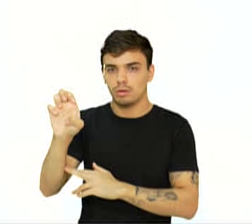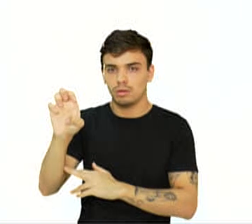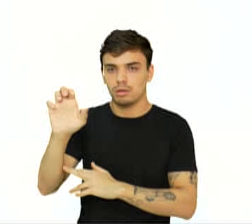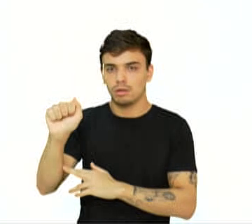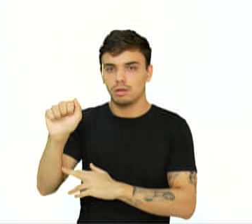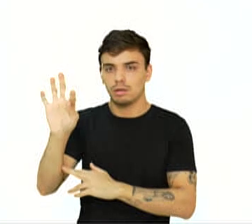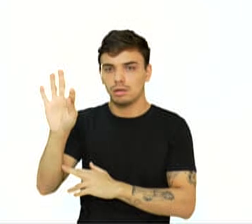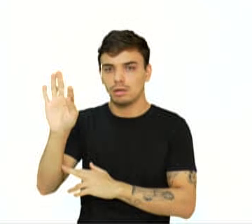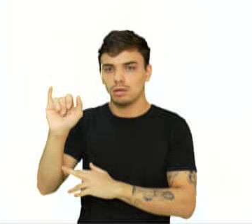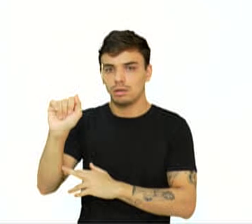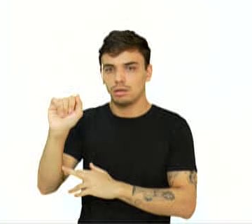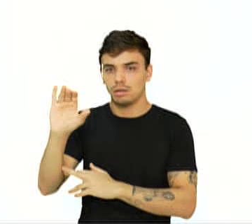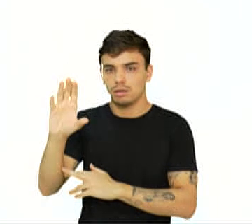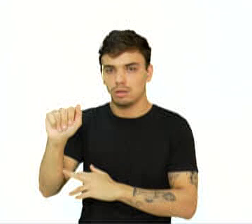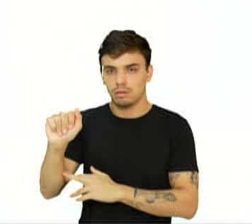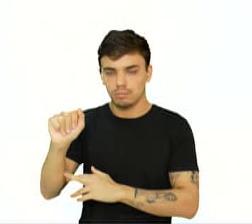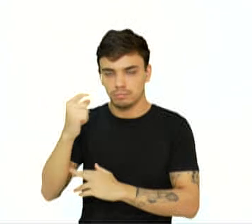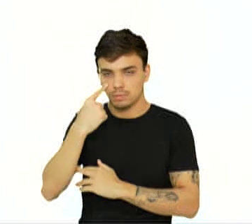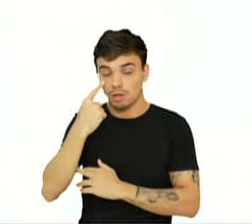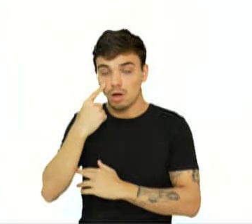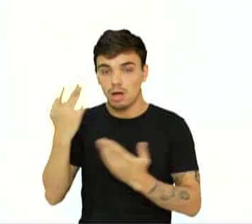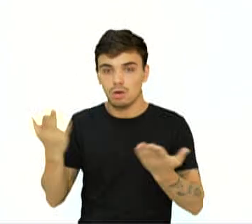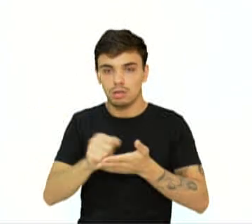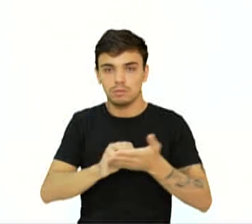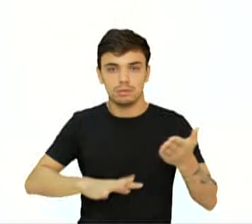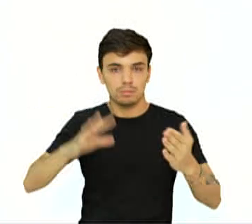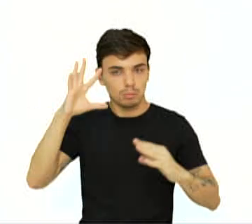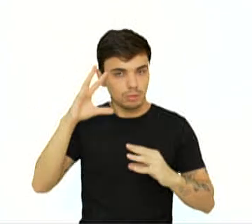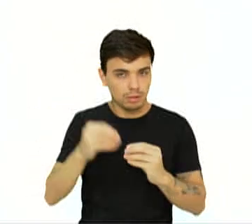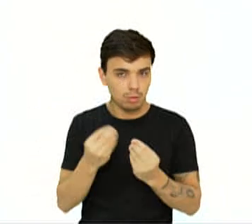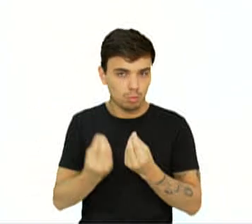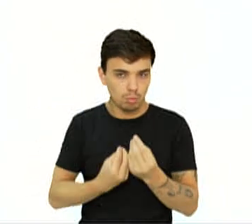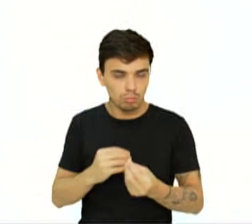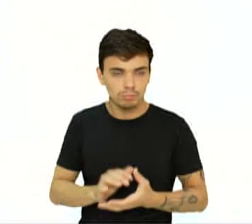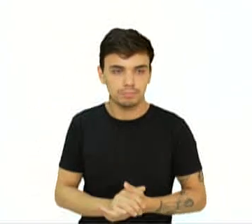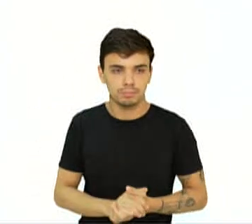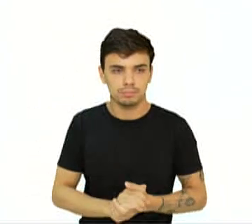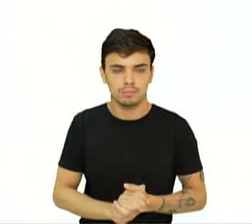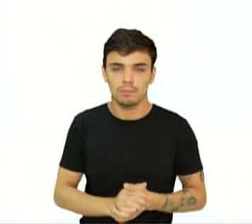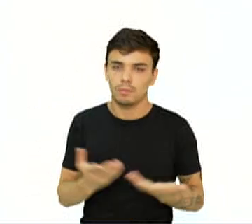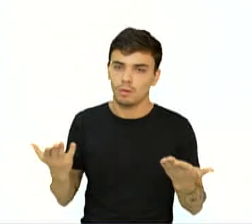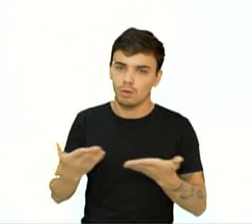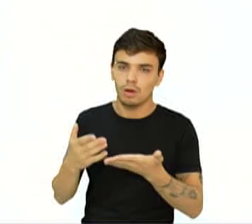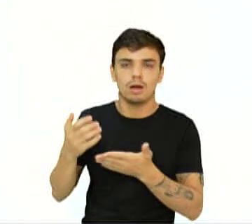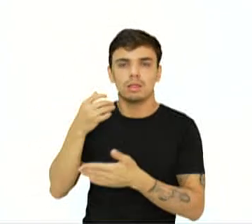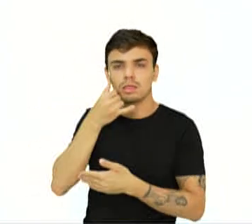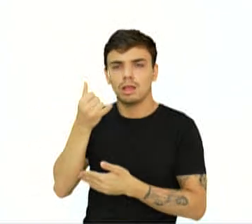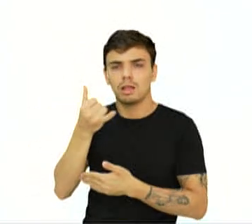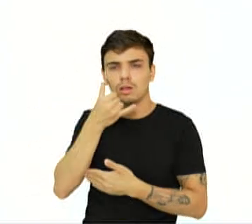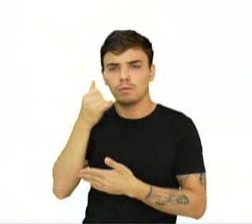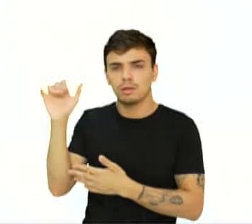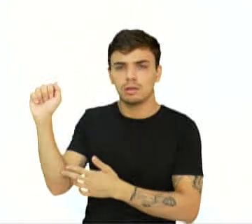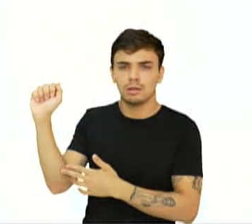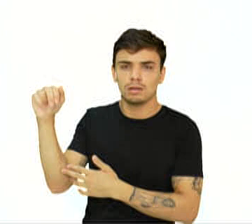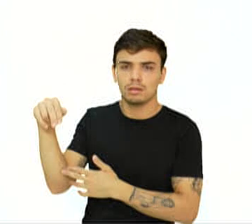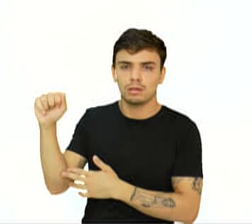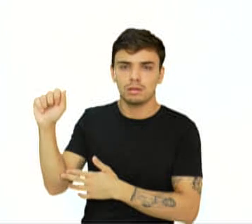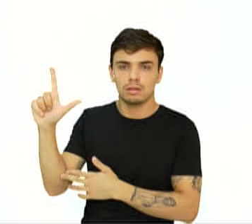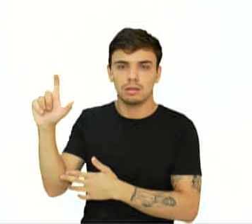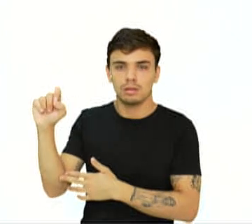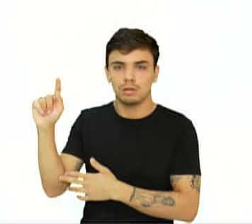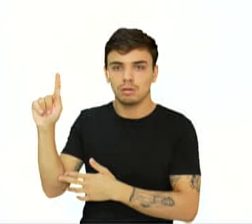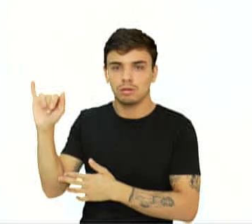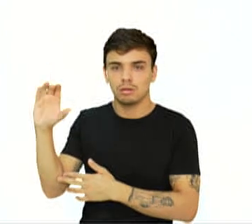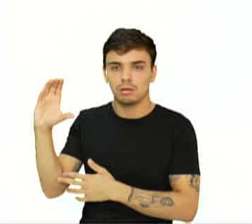Um exercício para a gente trabalhar essa ideia, uma aplicação. Na era dos telefones analógicos, telefone analógico nem tem mais aqui no